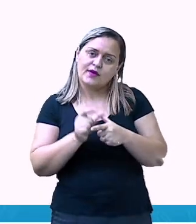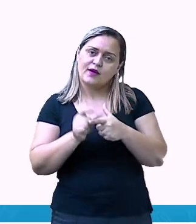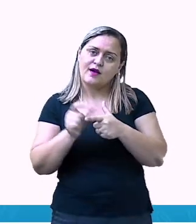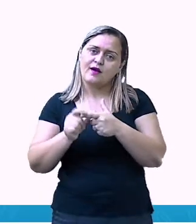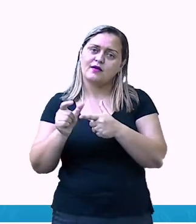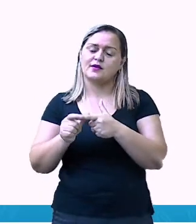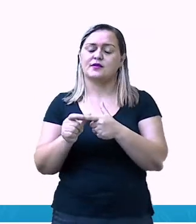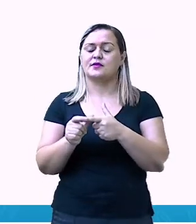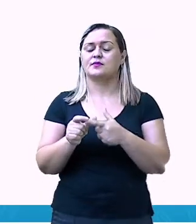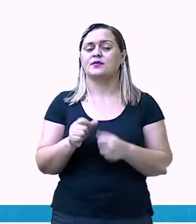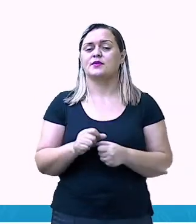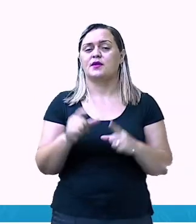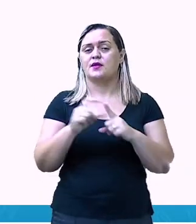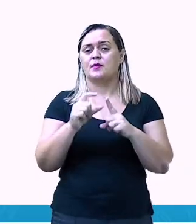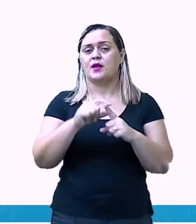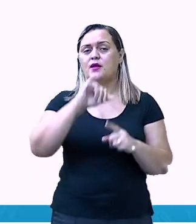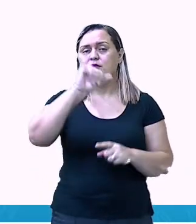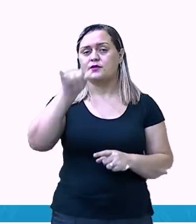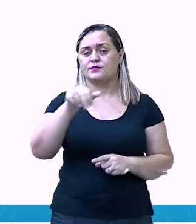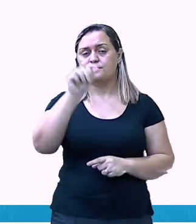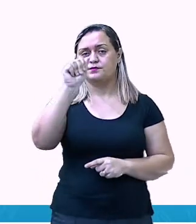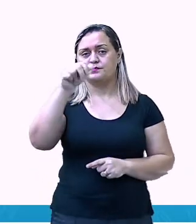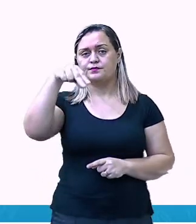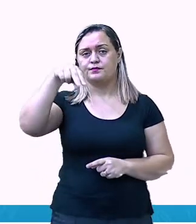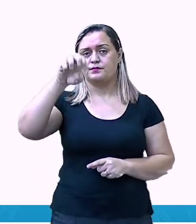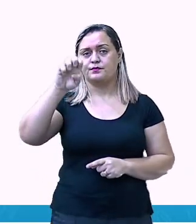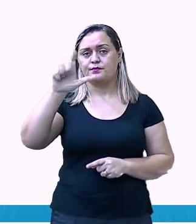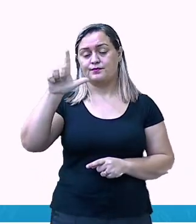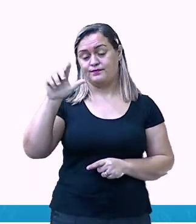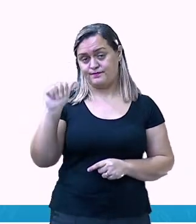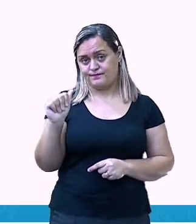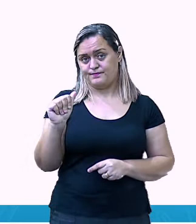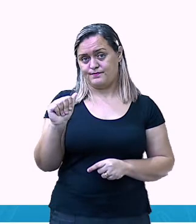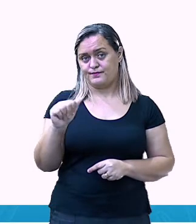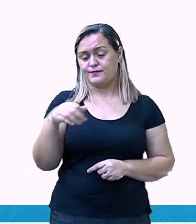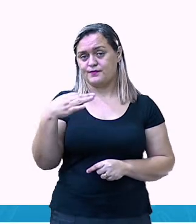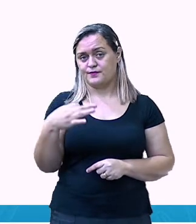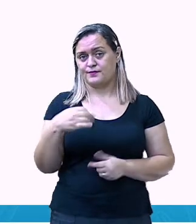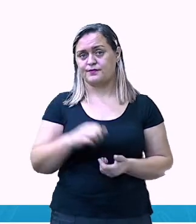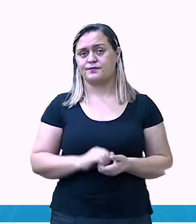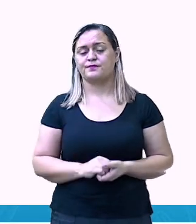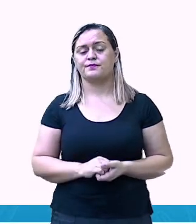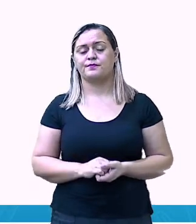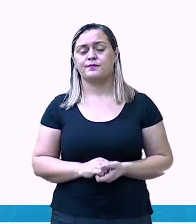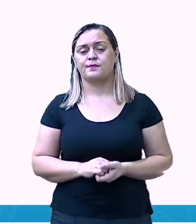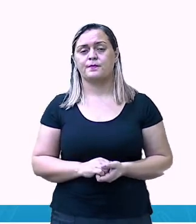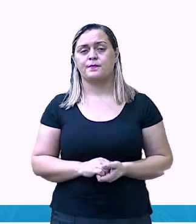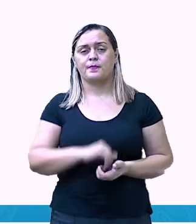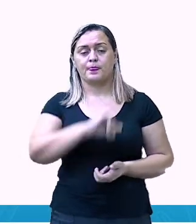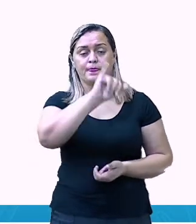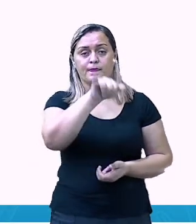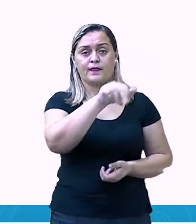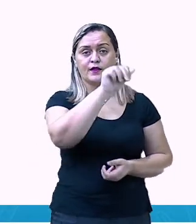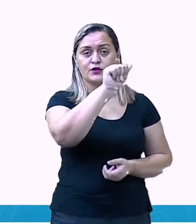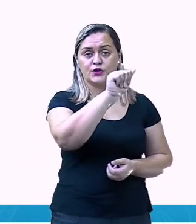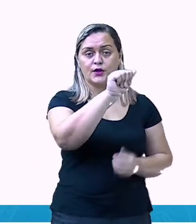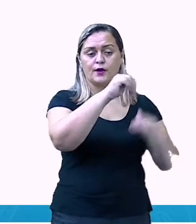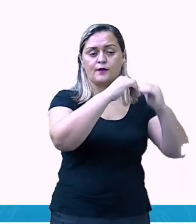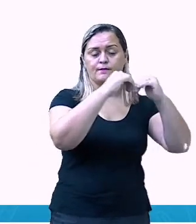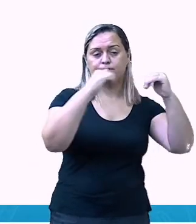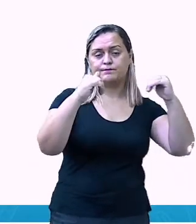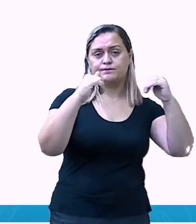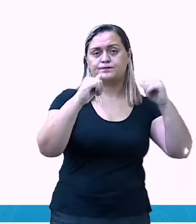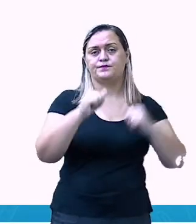novo som, já, né, não é mesmo? É a segunda sílaba da palavra janela. E ela tem sim a